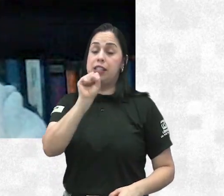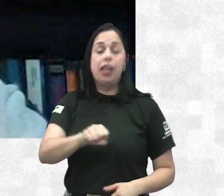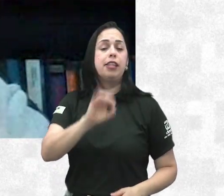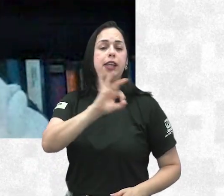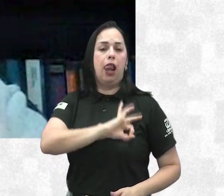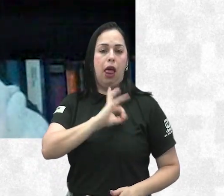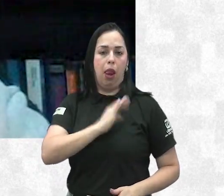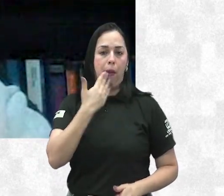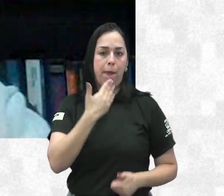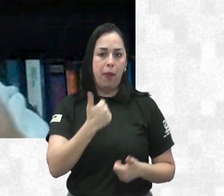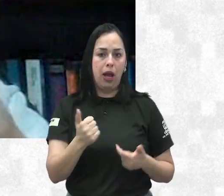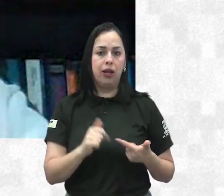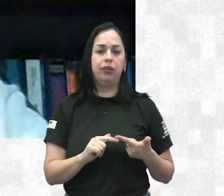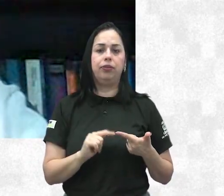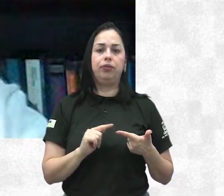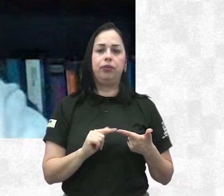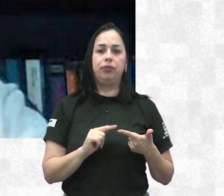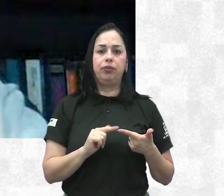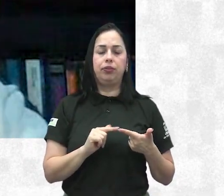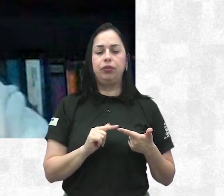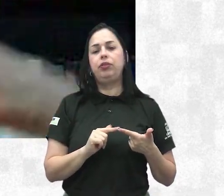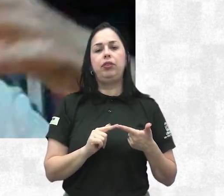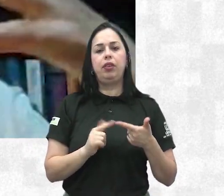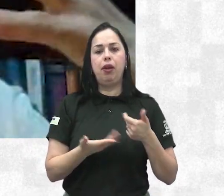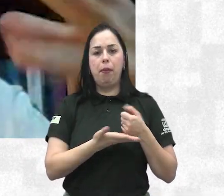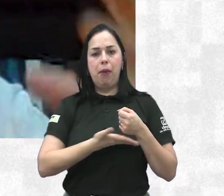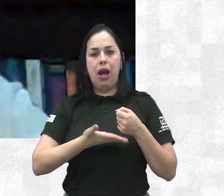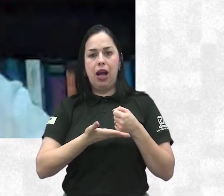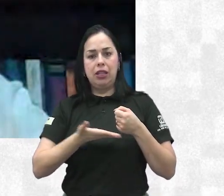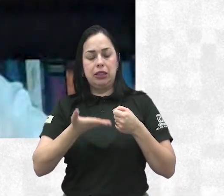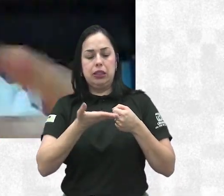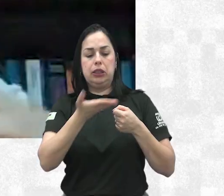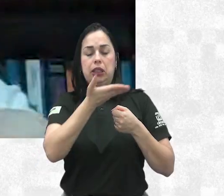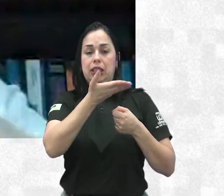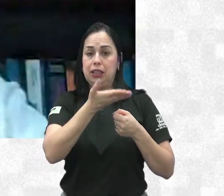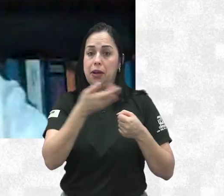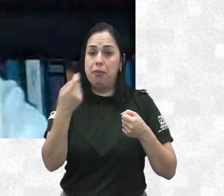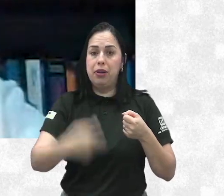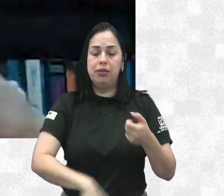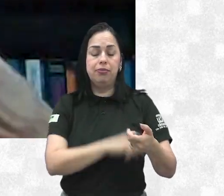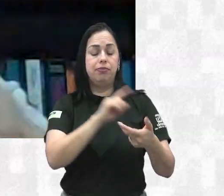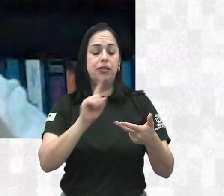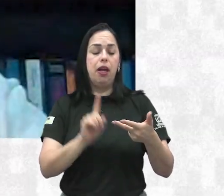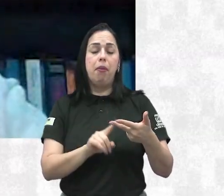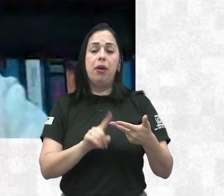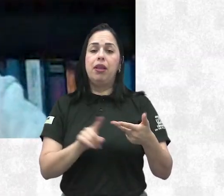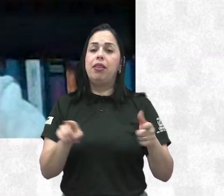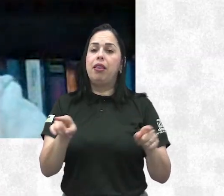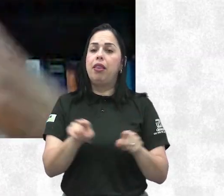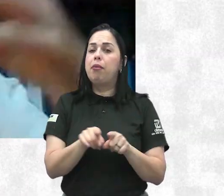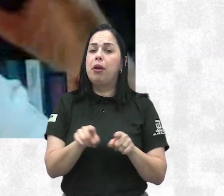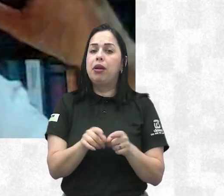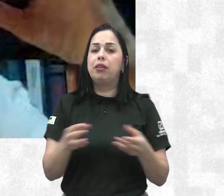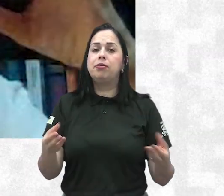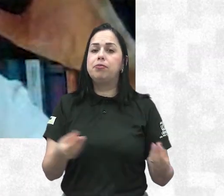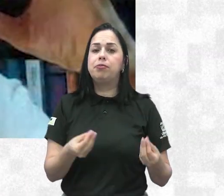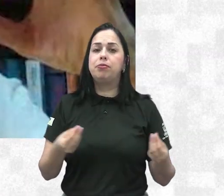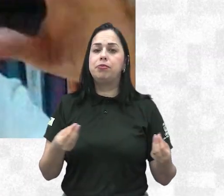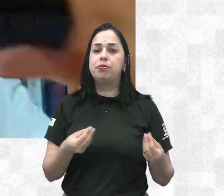salários melhores, e nesse sentido a lei do piso é um avanço, mas